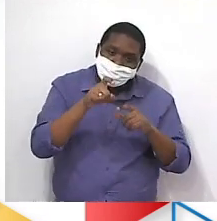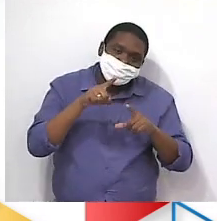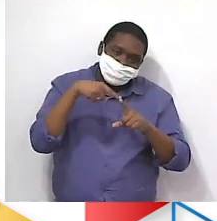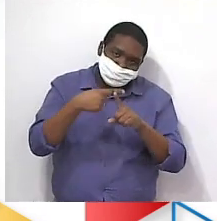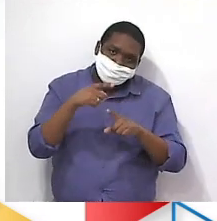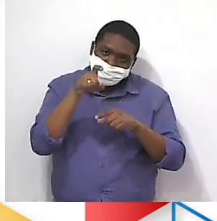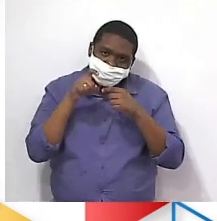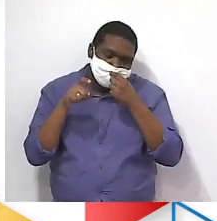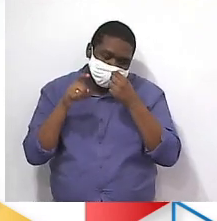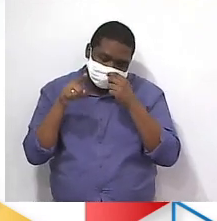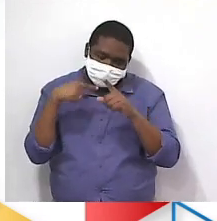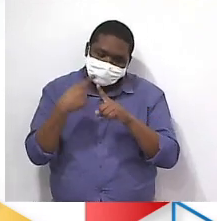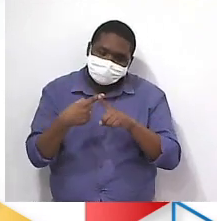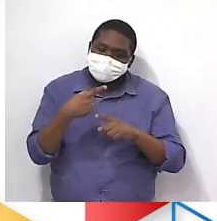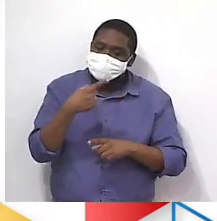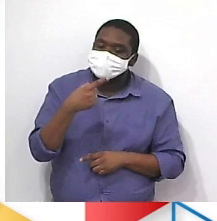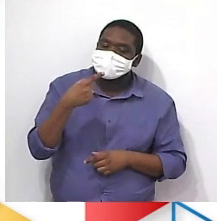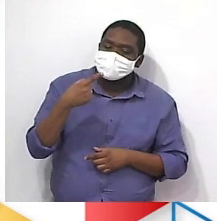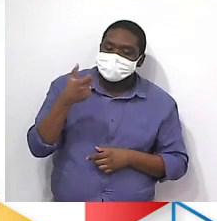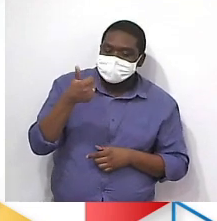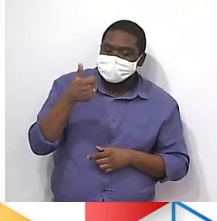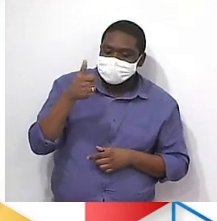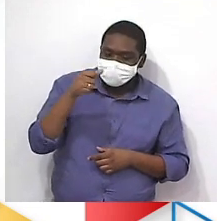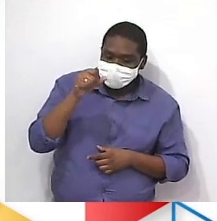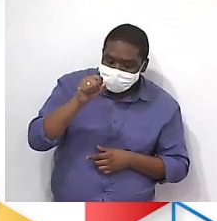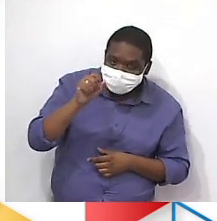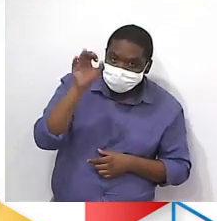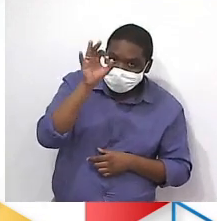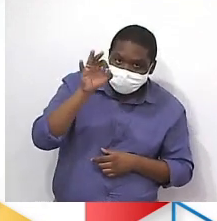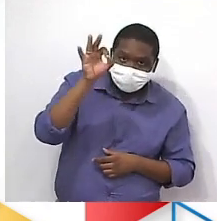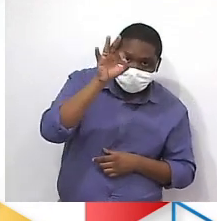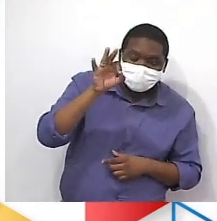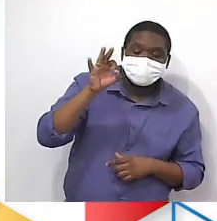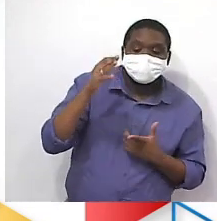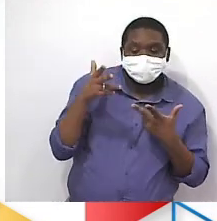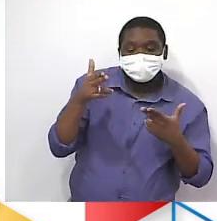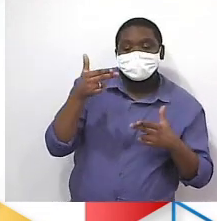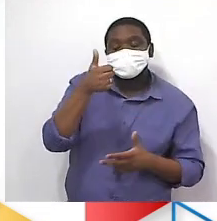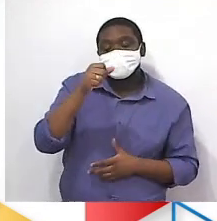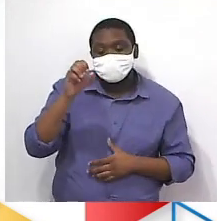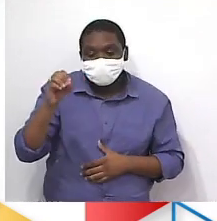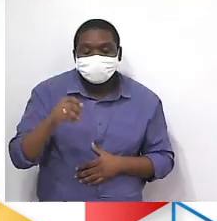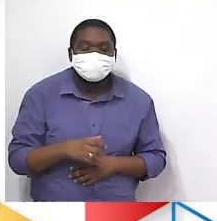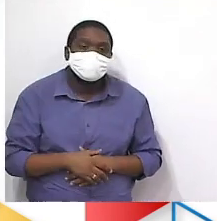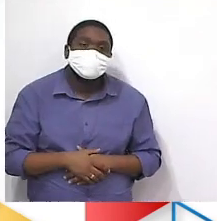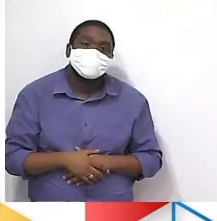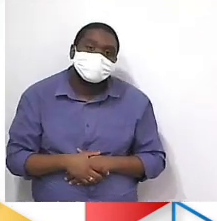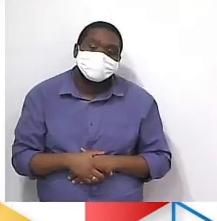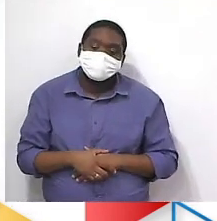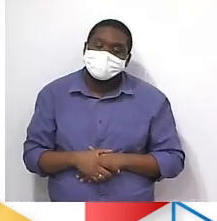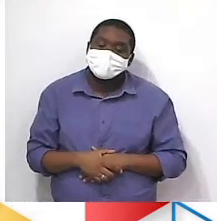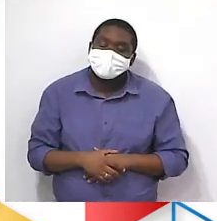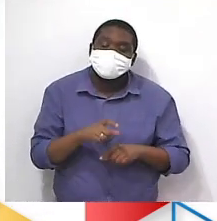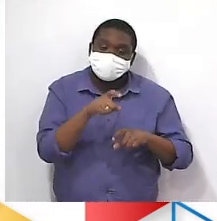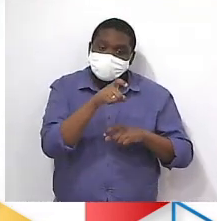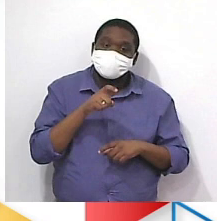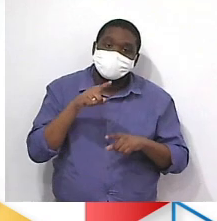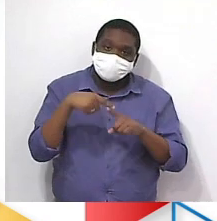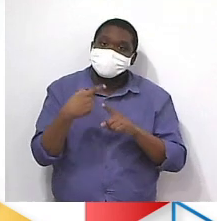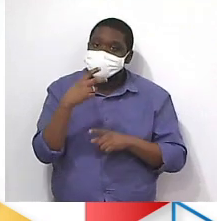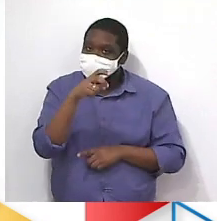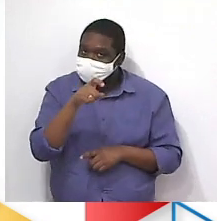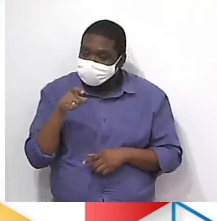mais 68 tem que ser igual a 180. Quanto é x mais x? 2x, professor, tá claro. Bom, então